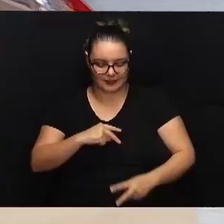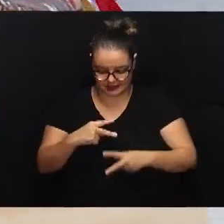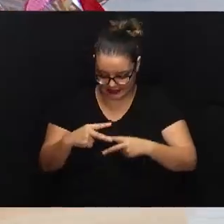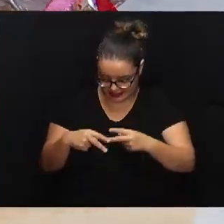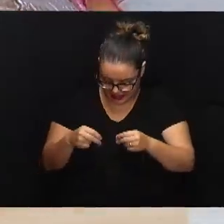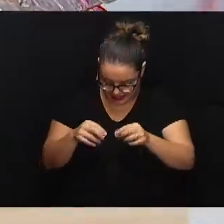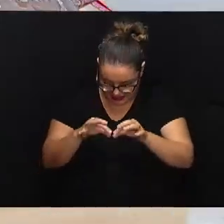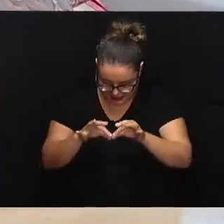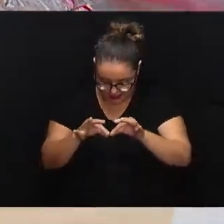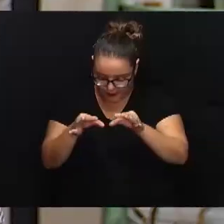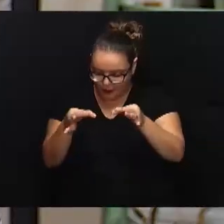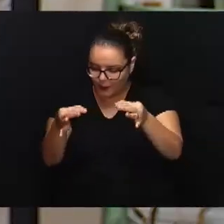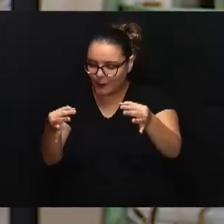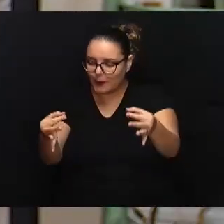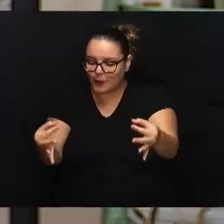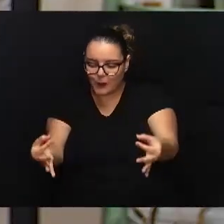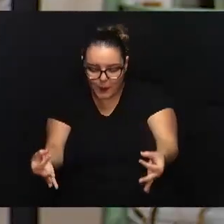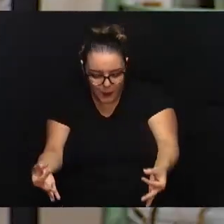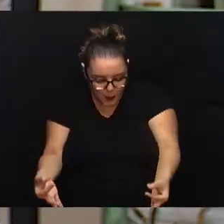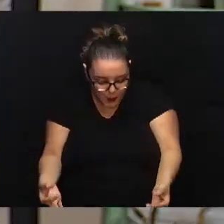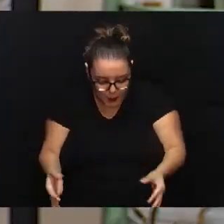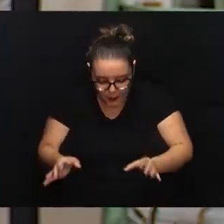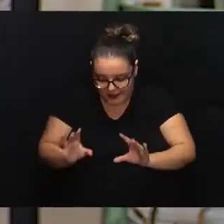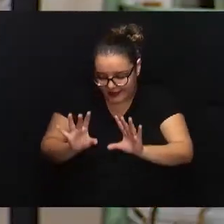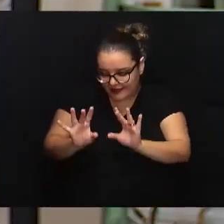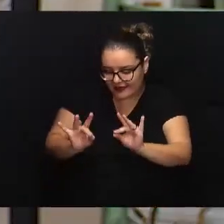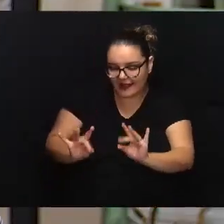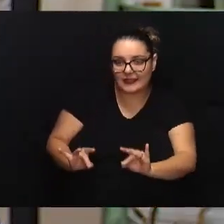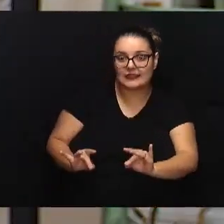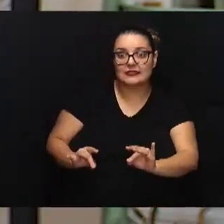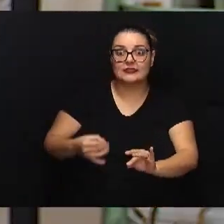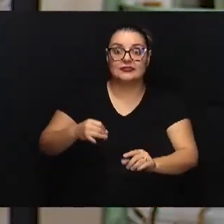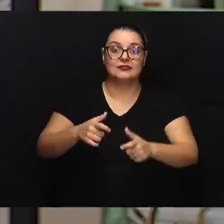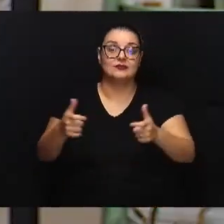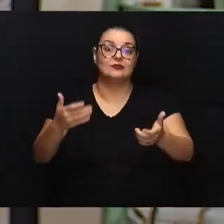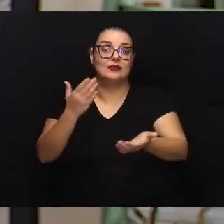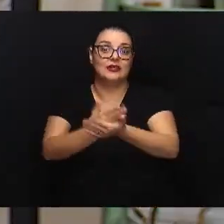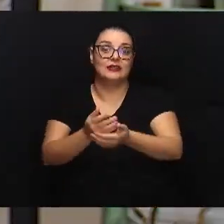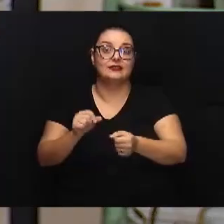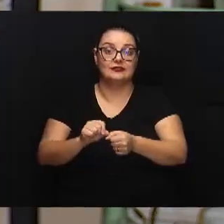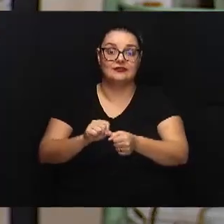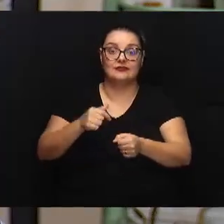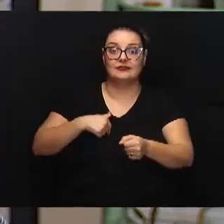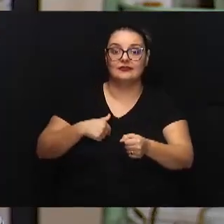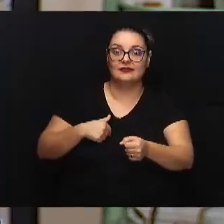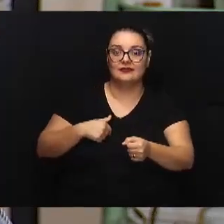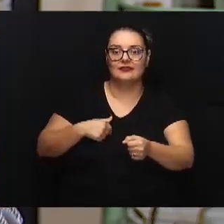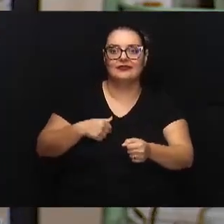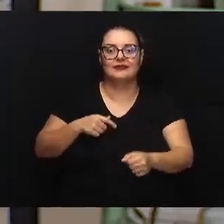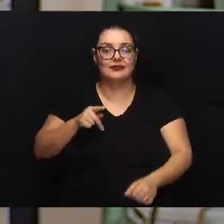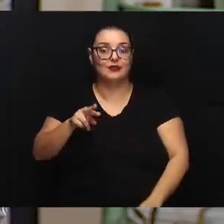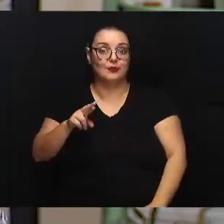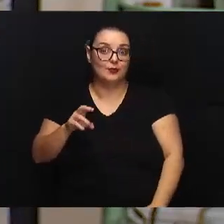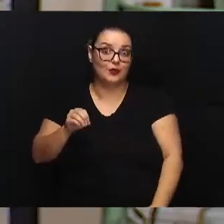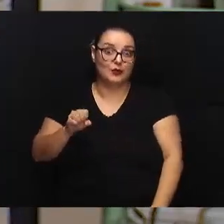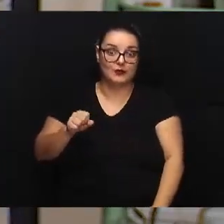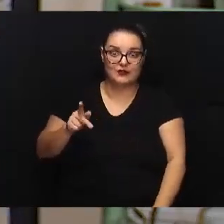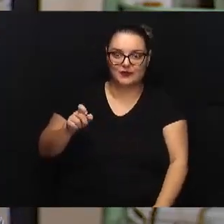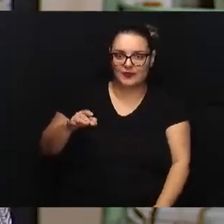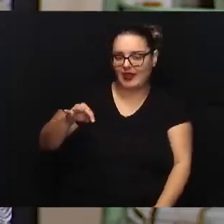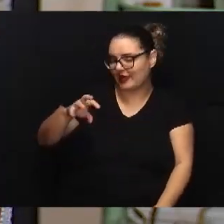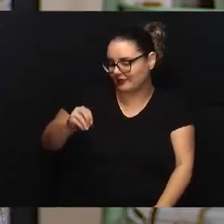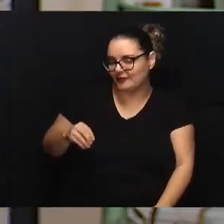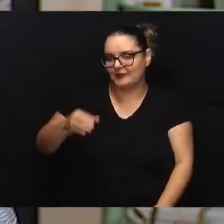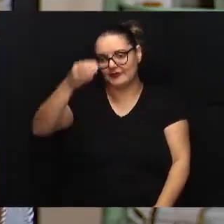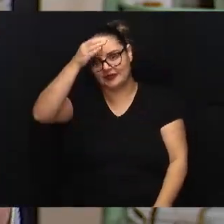Então, assim, se eu crescer e tiver que deixar de fazer isso, porque hoje eu que prospecto os clientes, né? Eu que vou até o cliente,